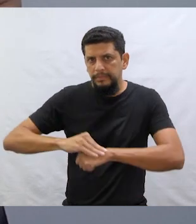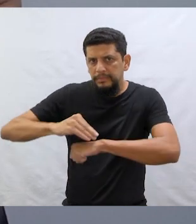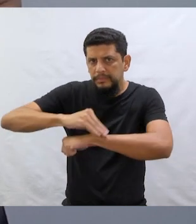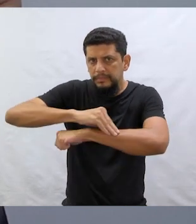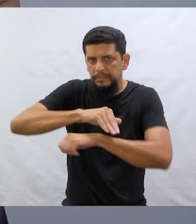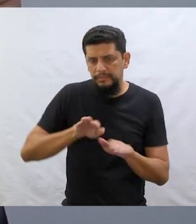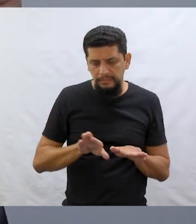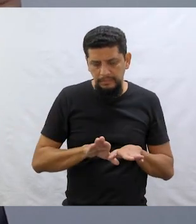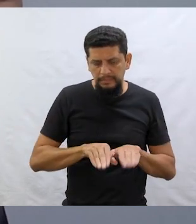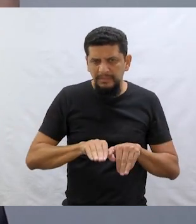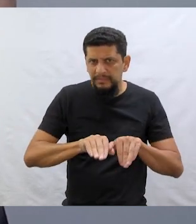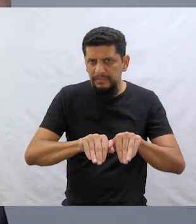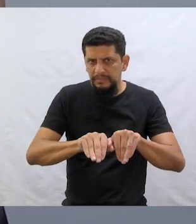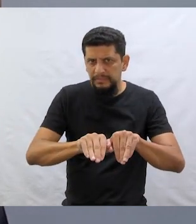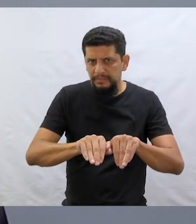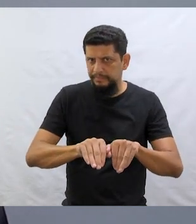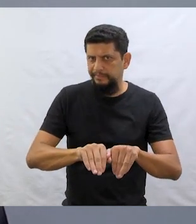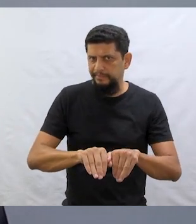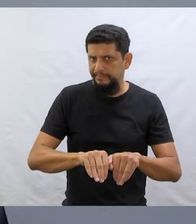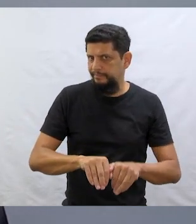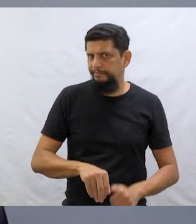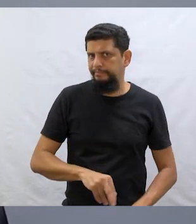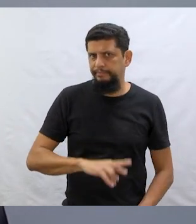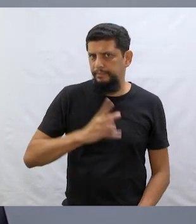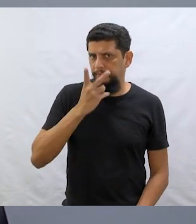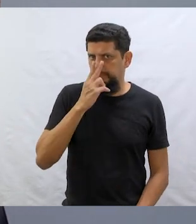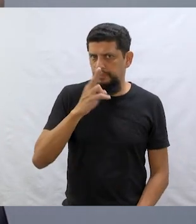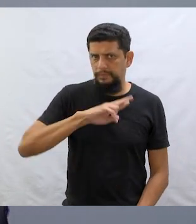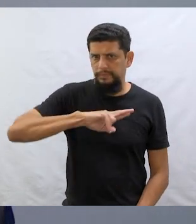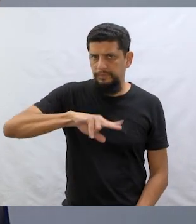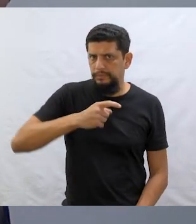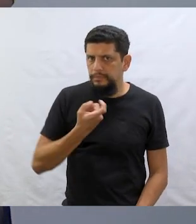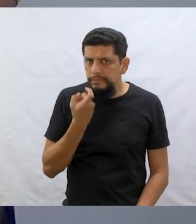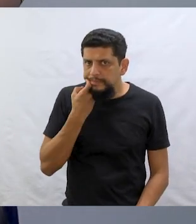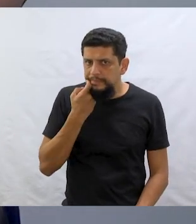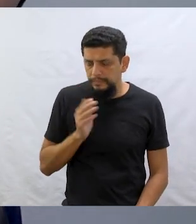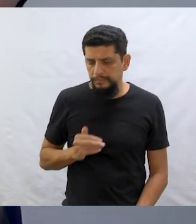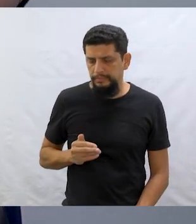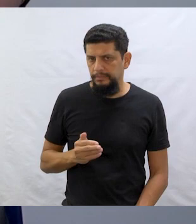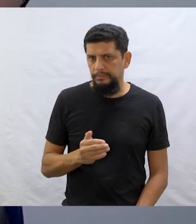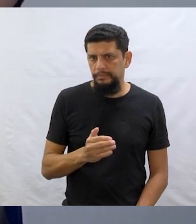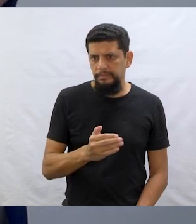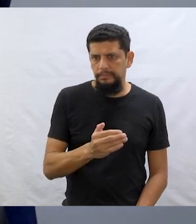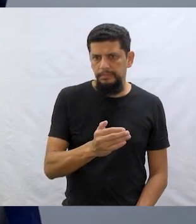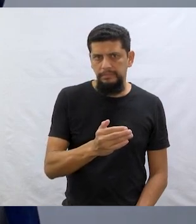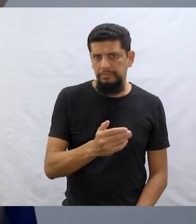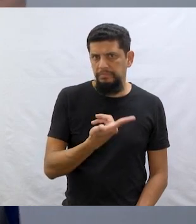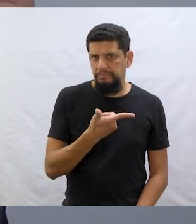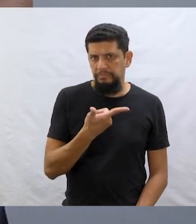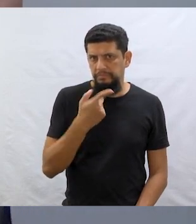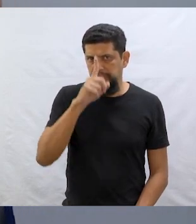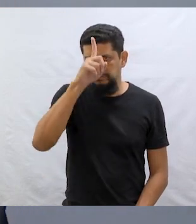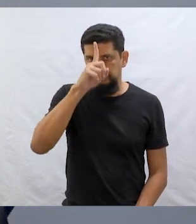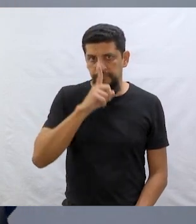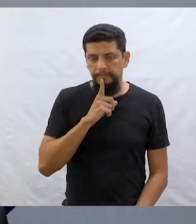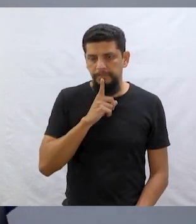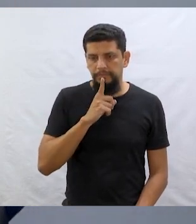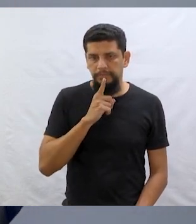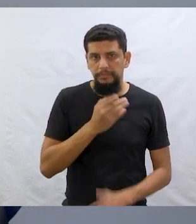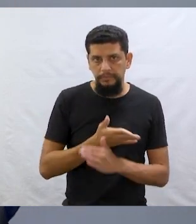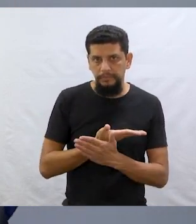Será que a Joaninha tem amarelo aqui? Ou o peixe? Não tem amarelo. Não tem amarelo.